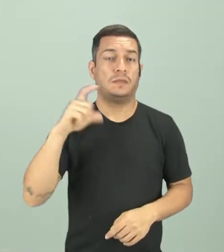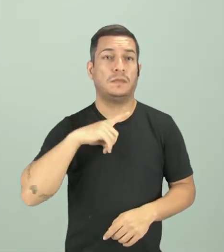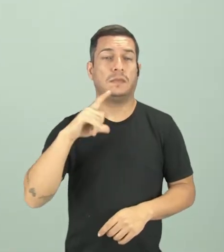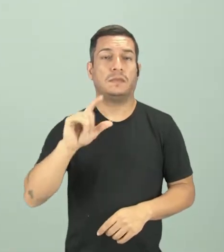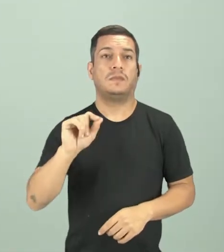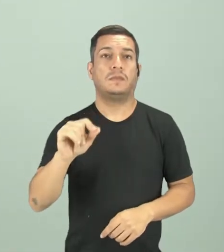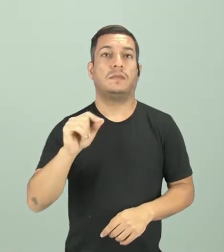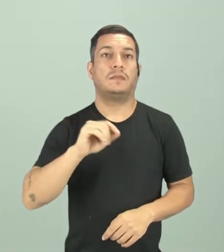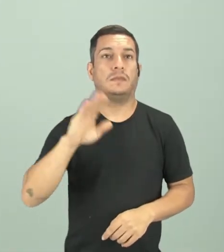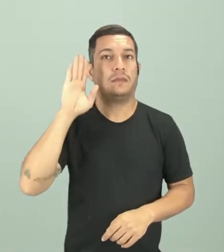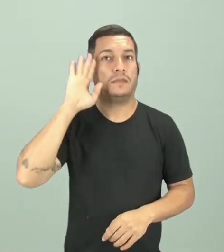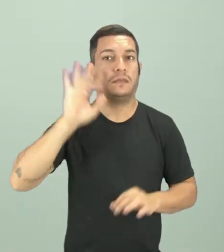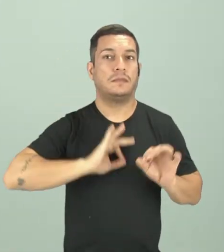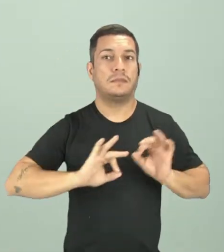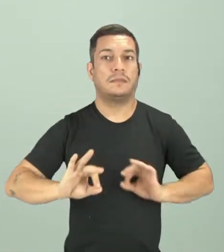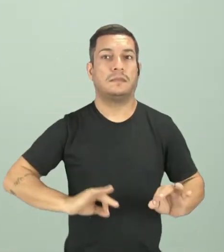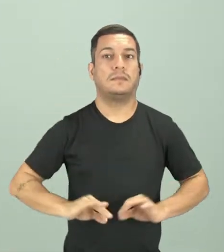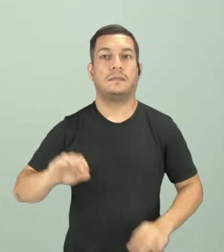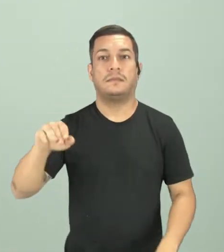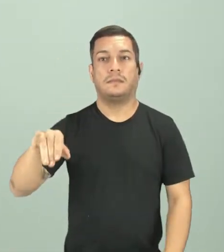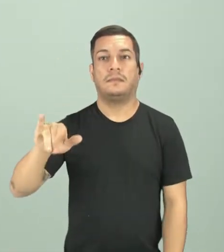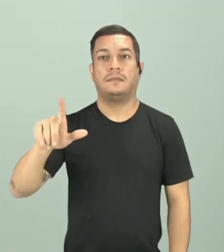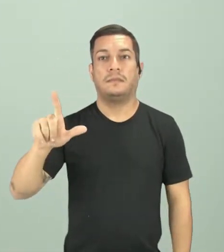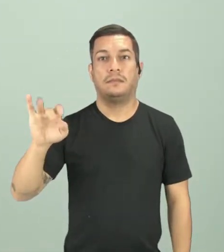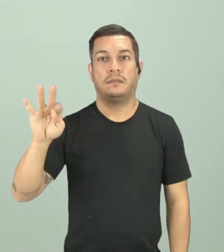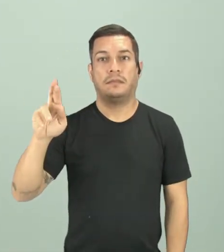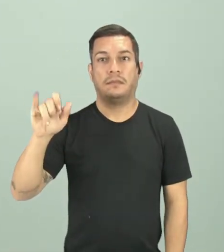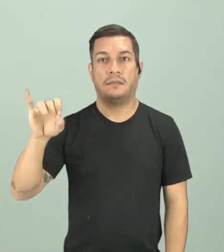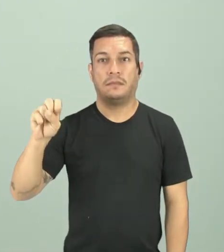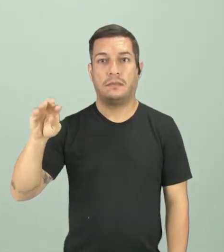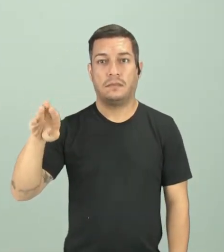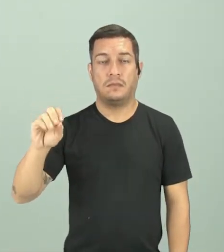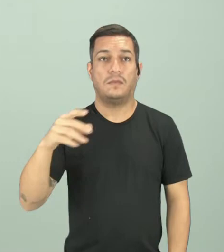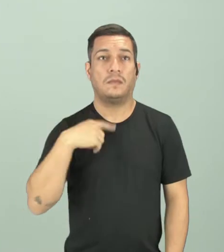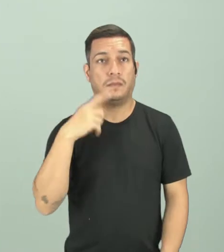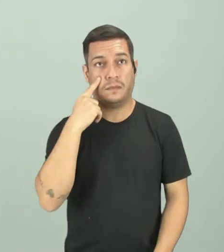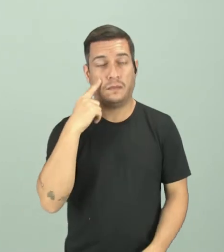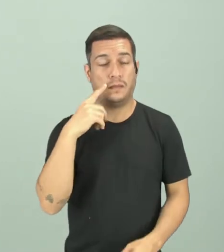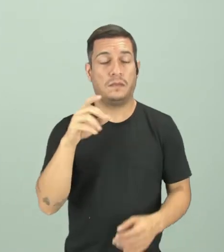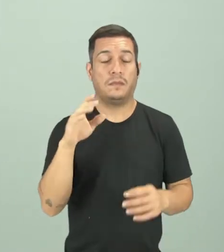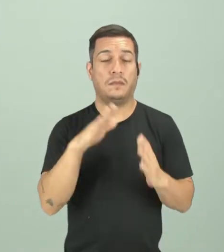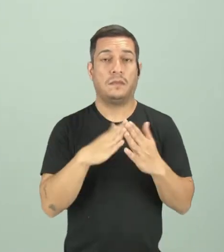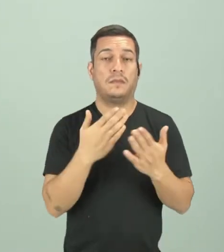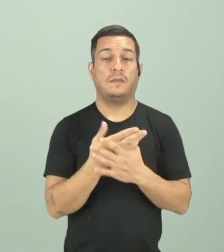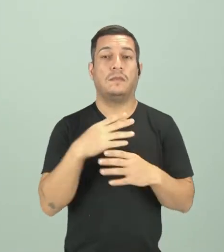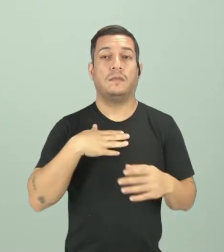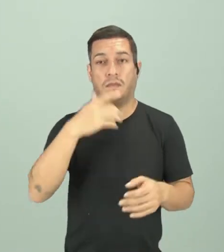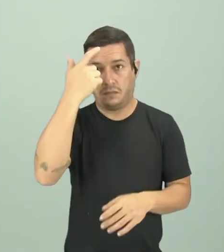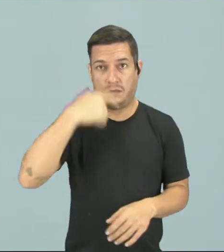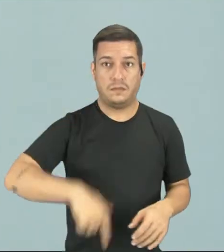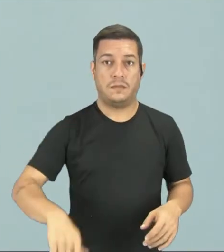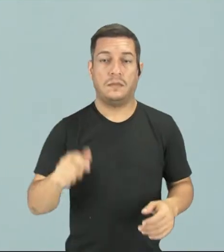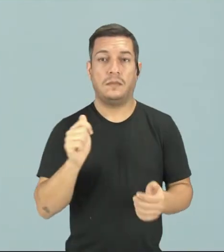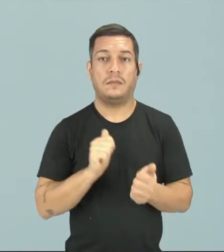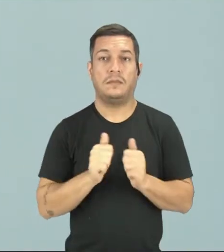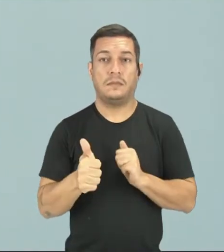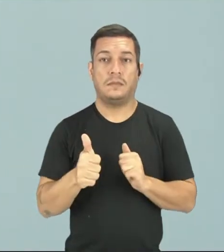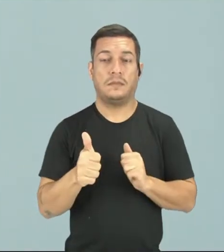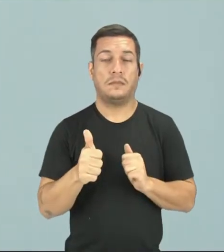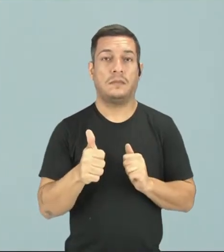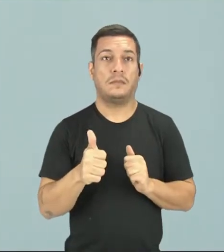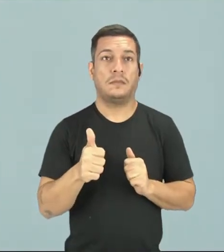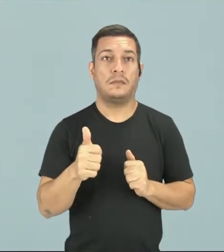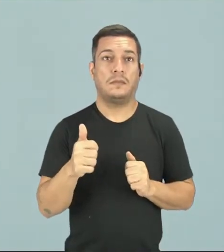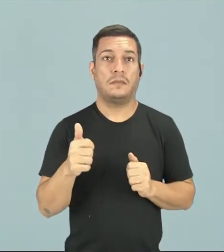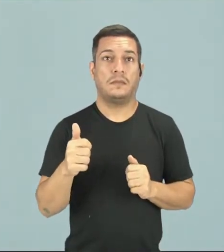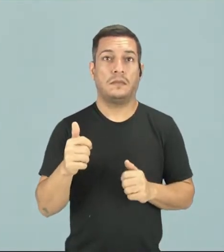do militarismo. Ainda buscava-se na escola os atletas, a performance, o alto rendimento,